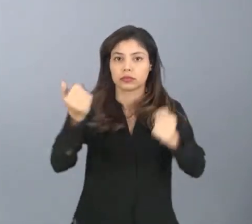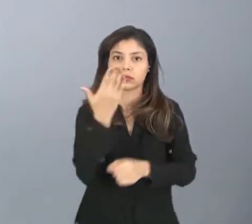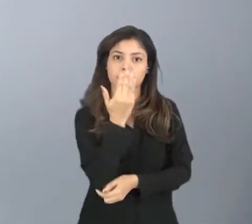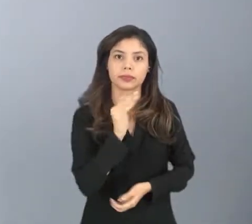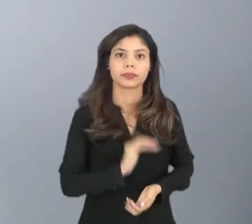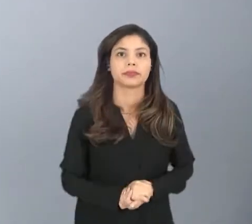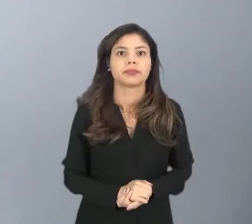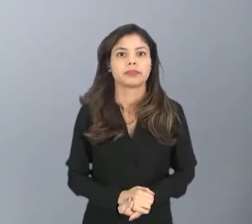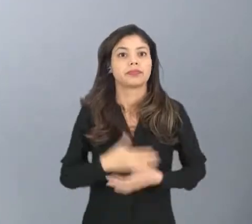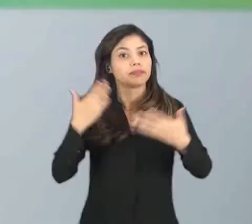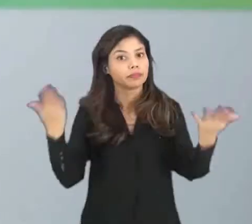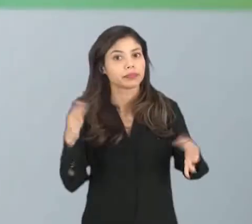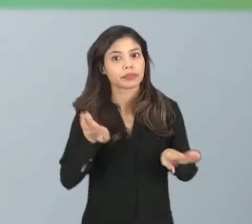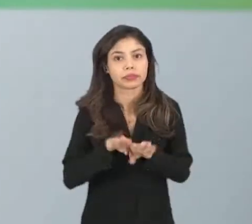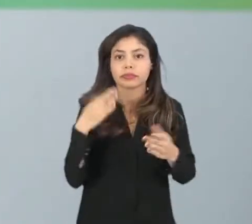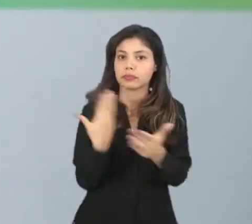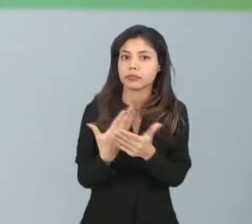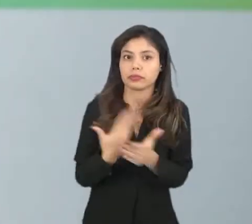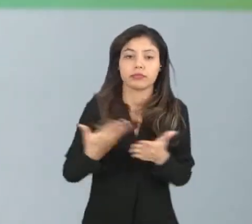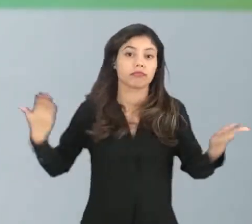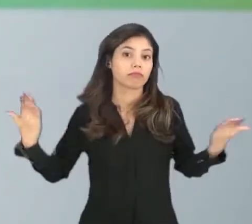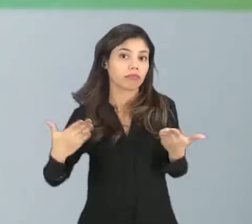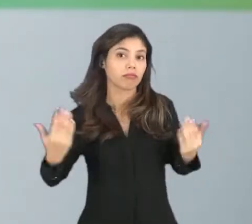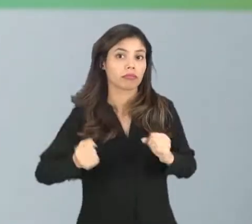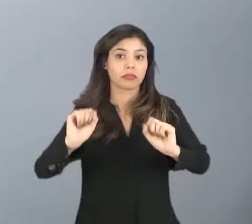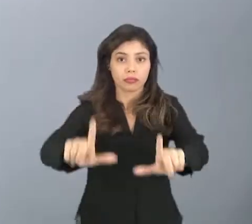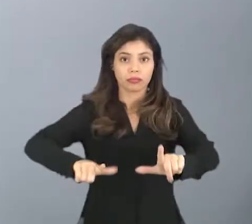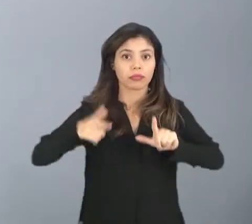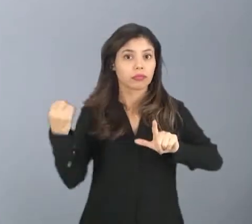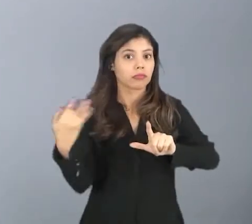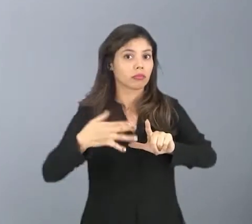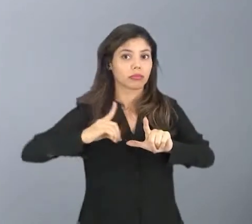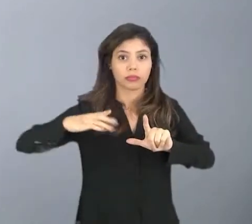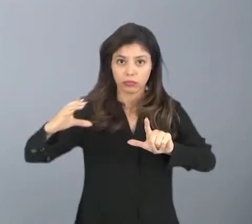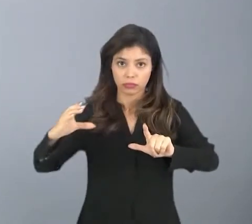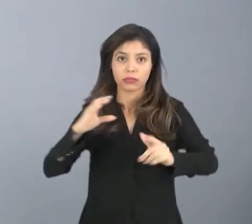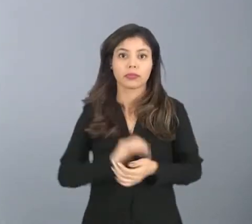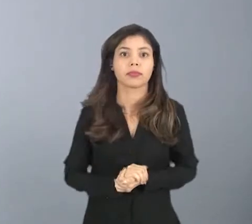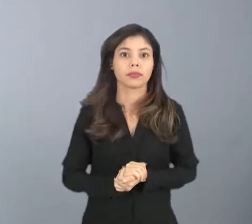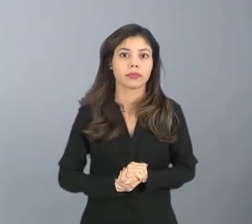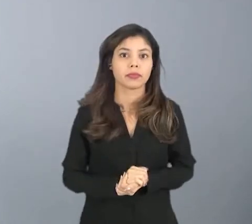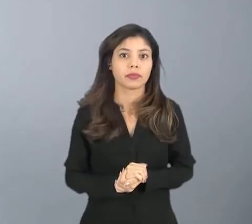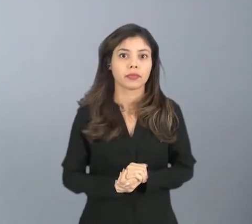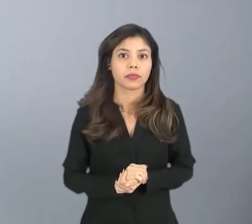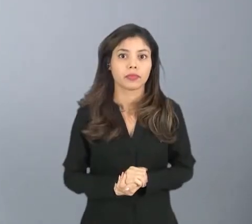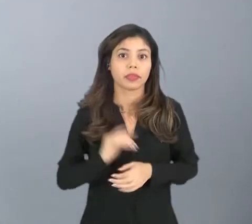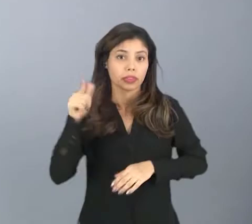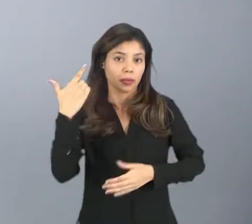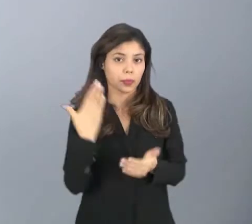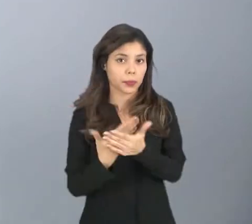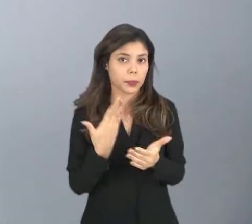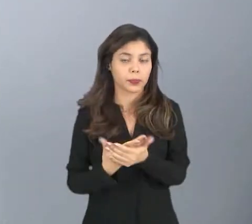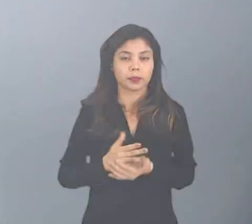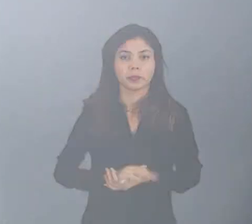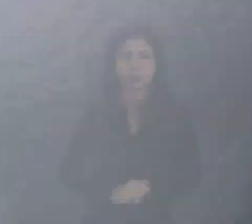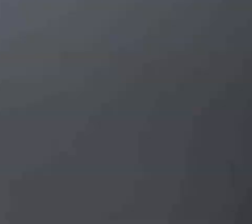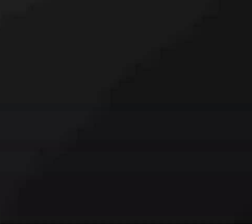bom? Então essa foi a nossa aula de hoje, vocês podem acessar ela mais vezes lá na plataforma Eduque e até a próxima aula.